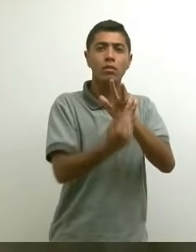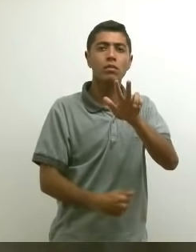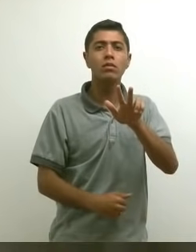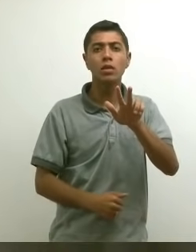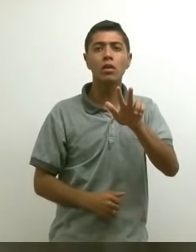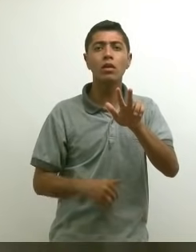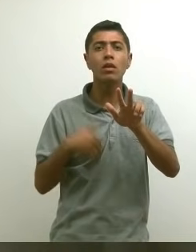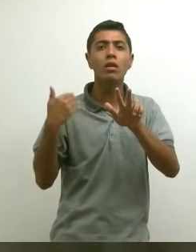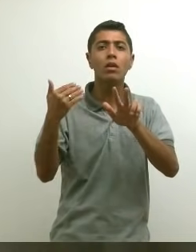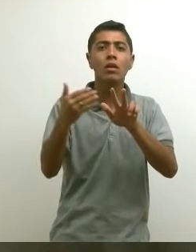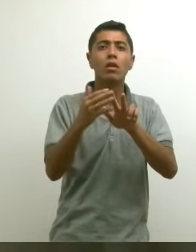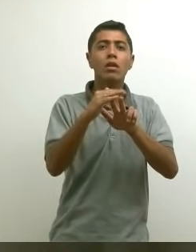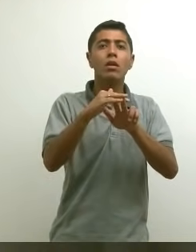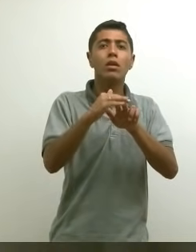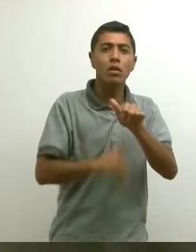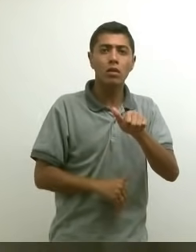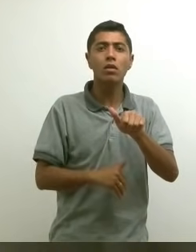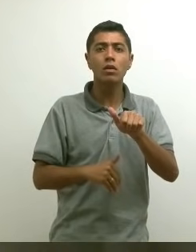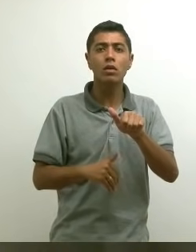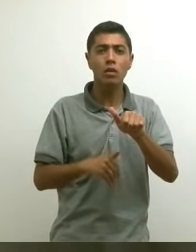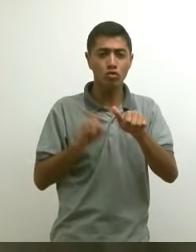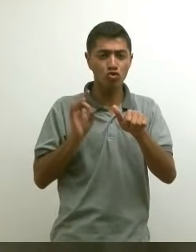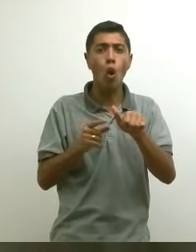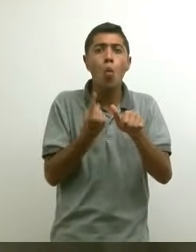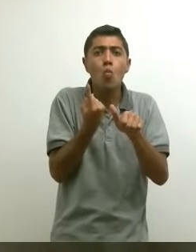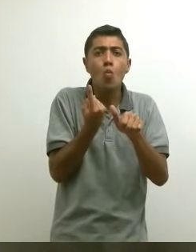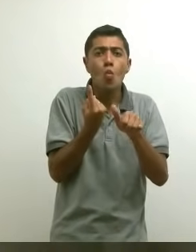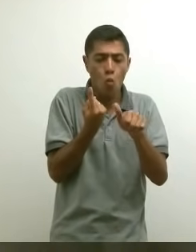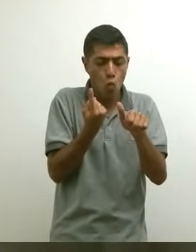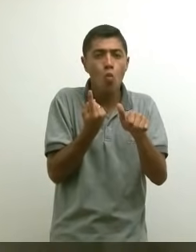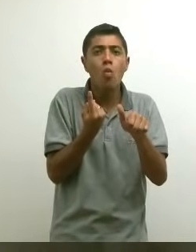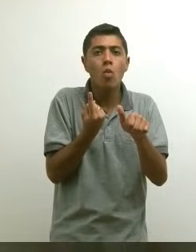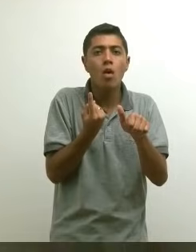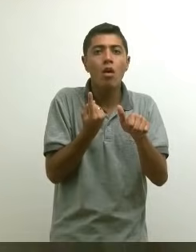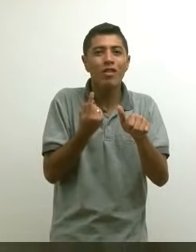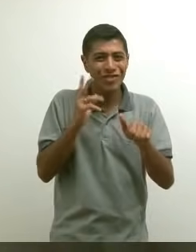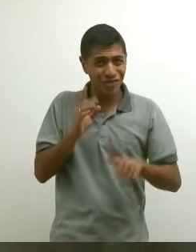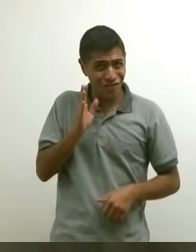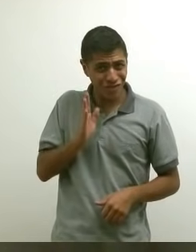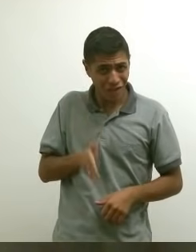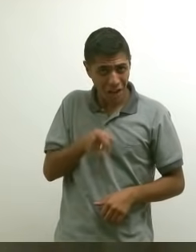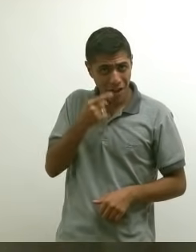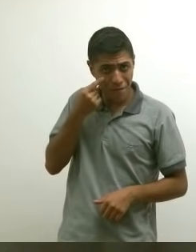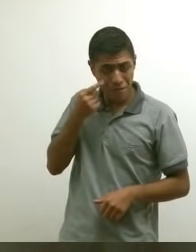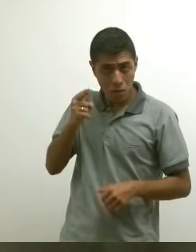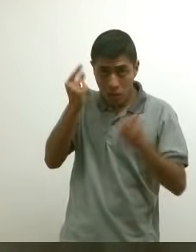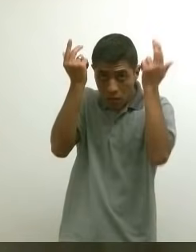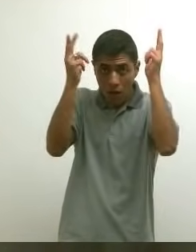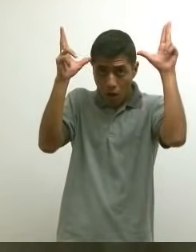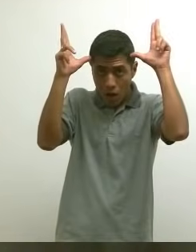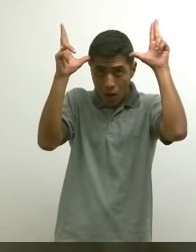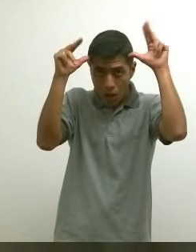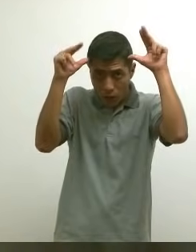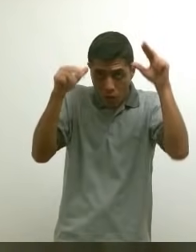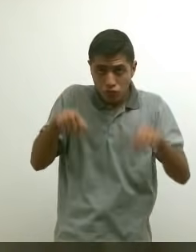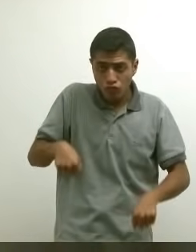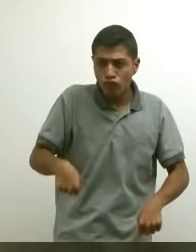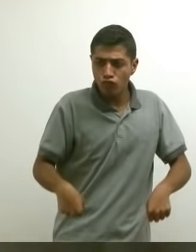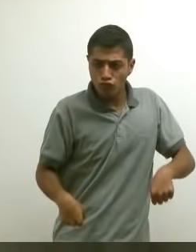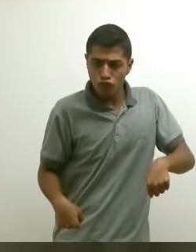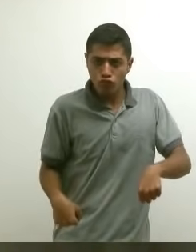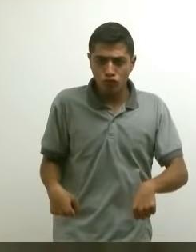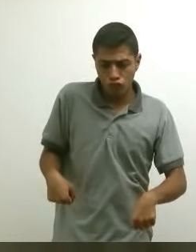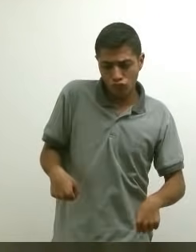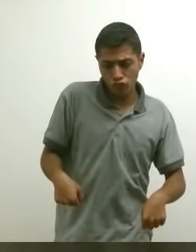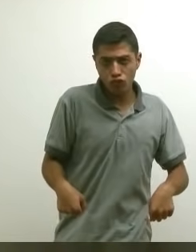do terceiro dedo ele só tem o terceiro dele a gente olha o cavalo na gestação ele começa com cinco dedos como